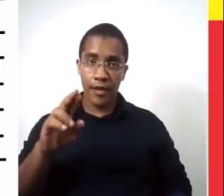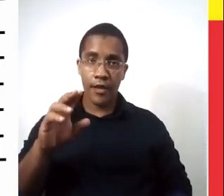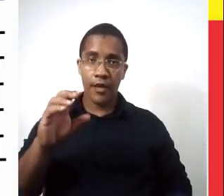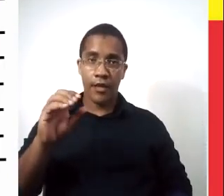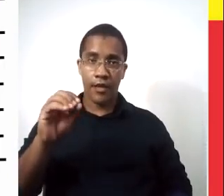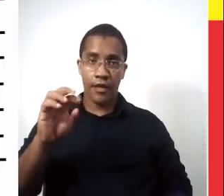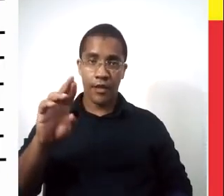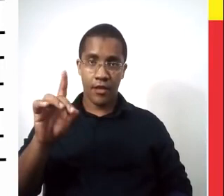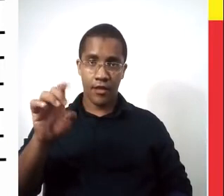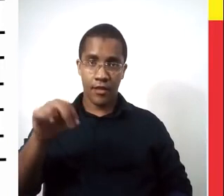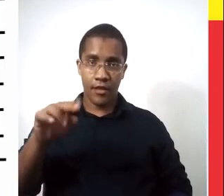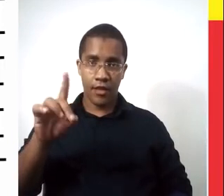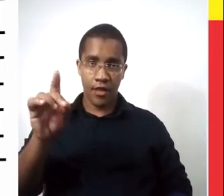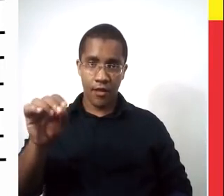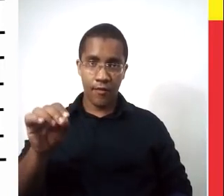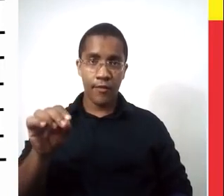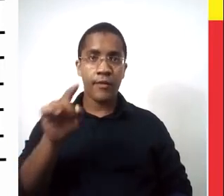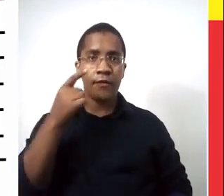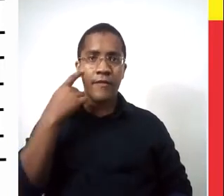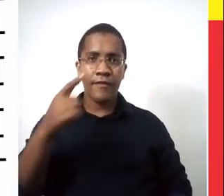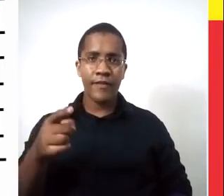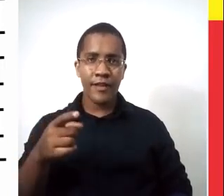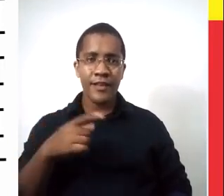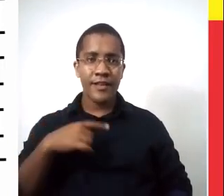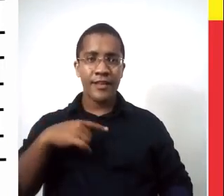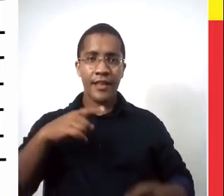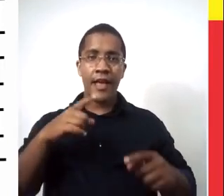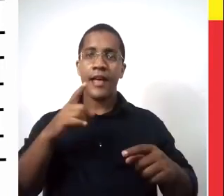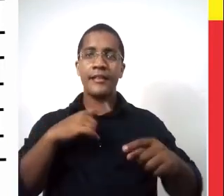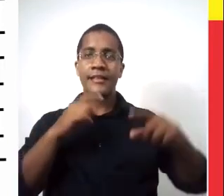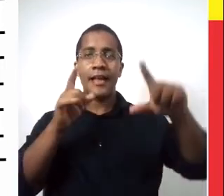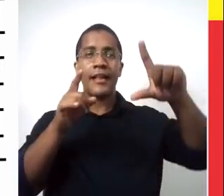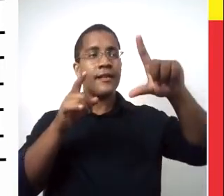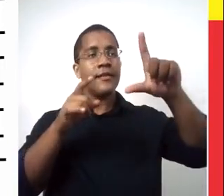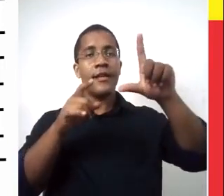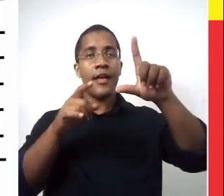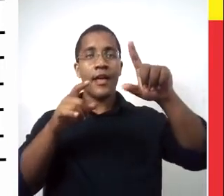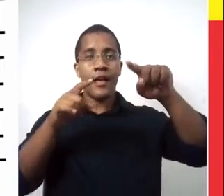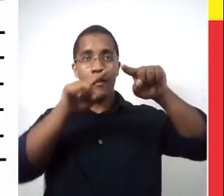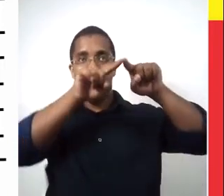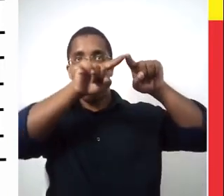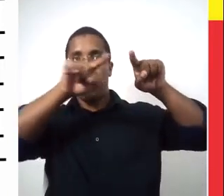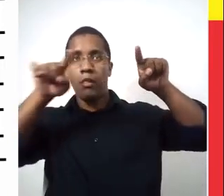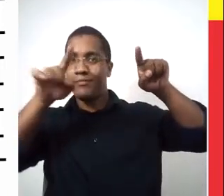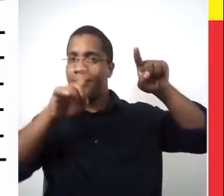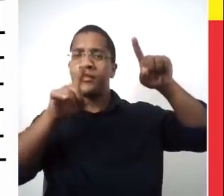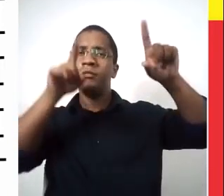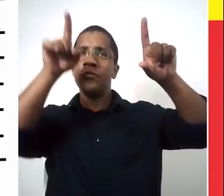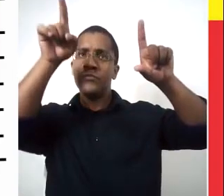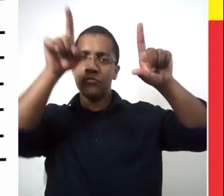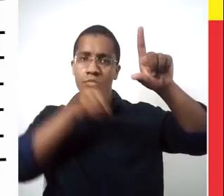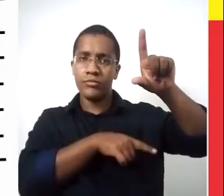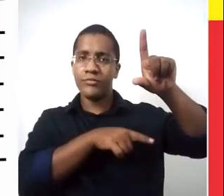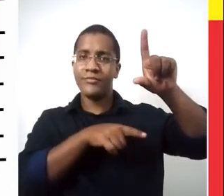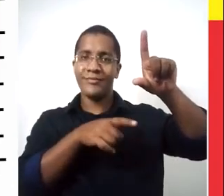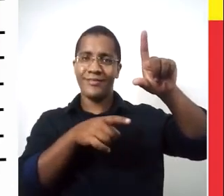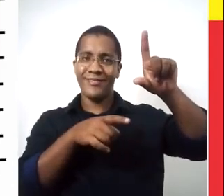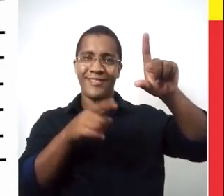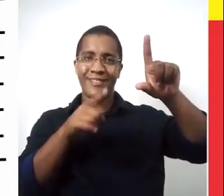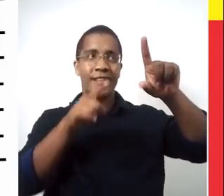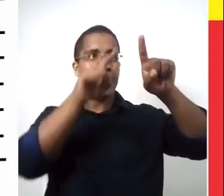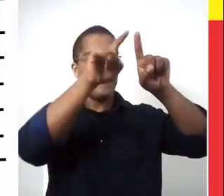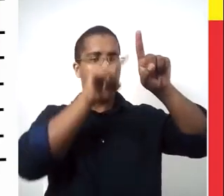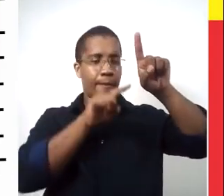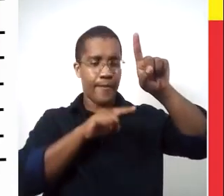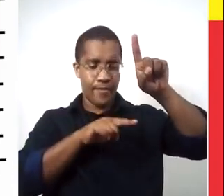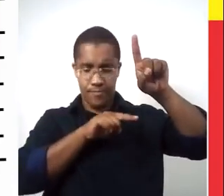quando fizer isso, você já percebe a inclinação da reta. Ó. Se você ligar a reta nesses pontos, você já está vendo